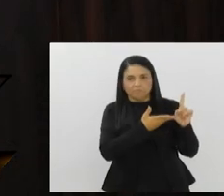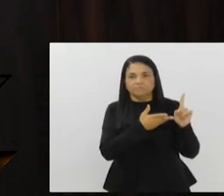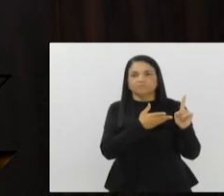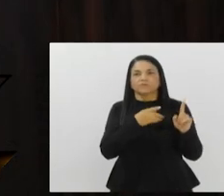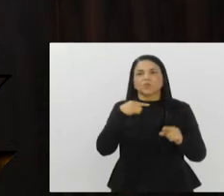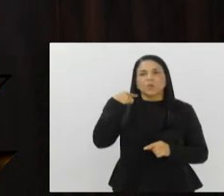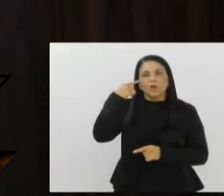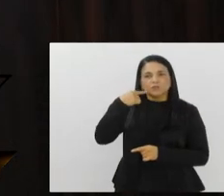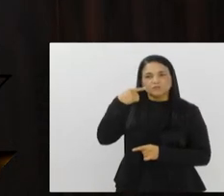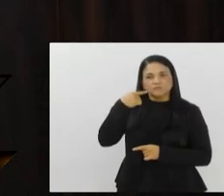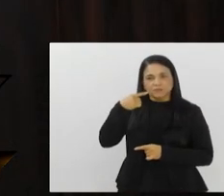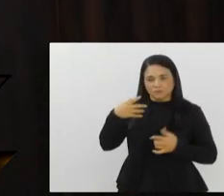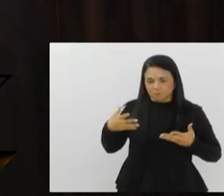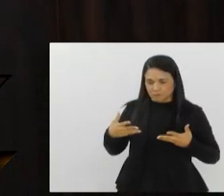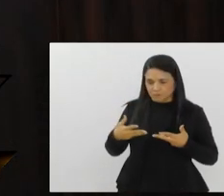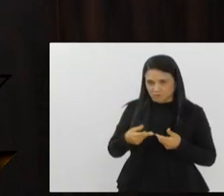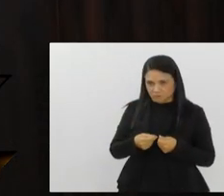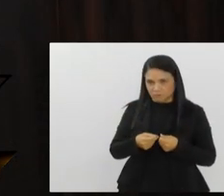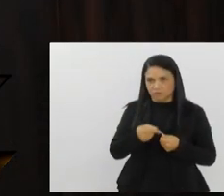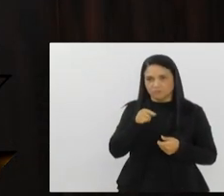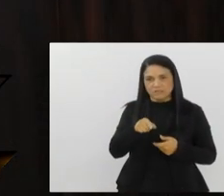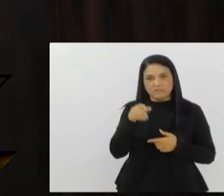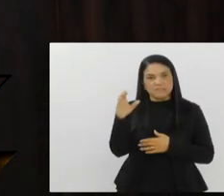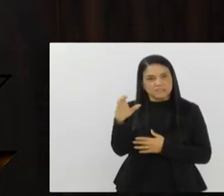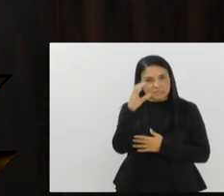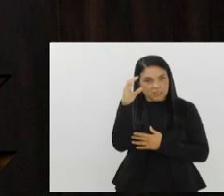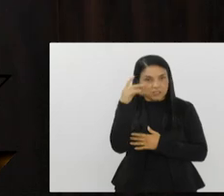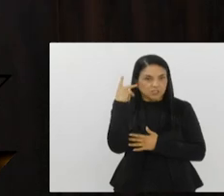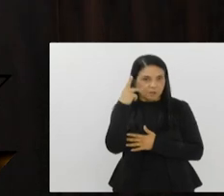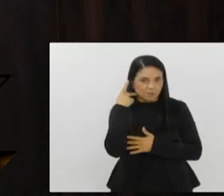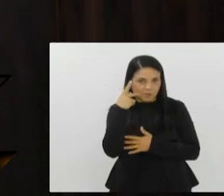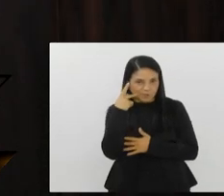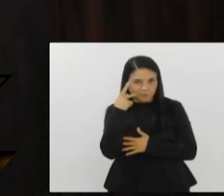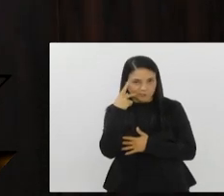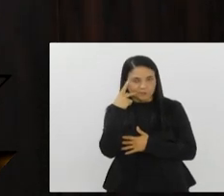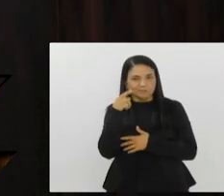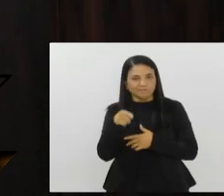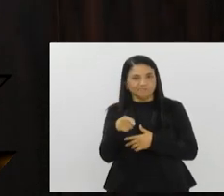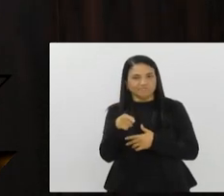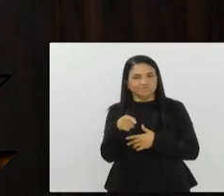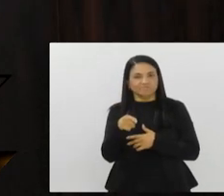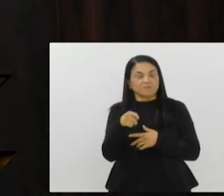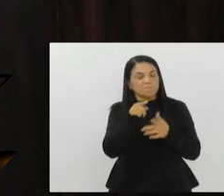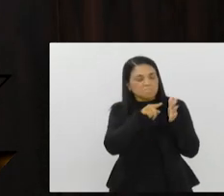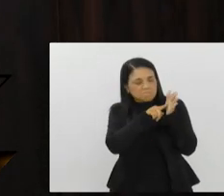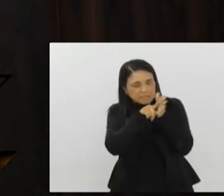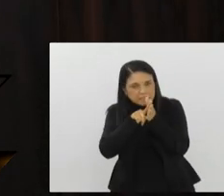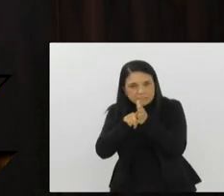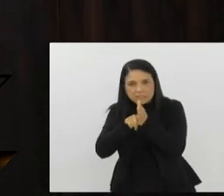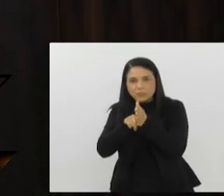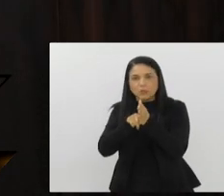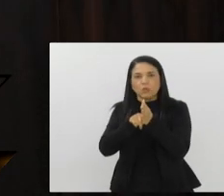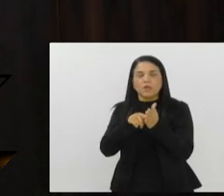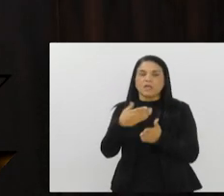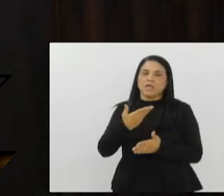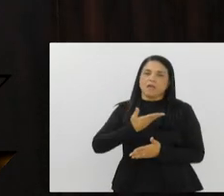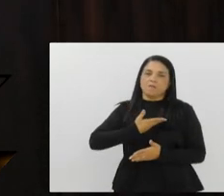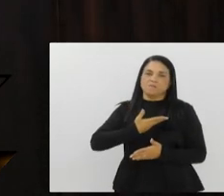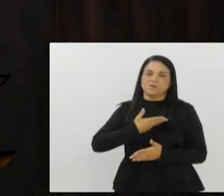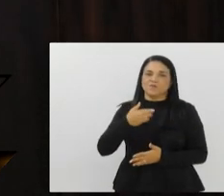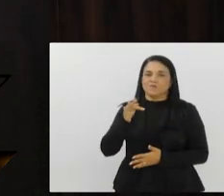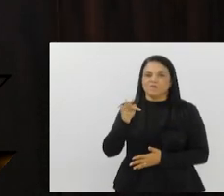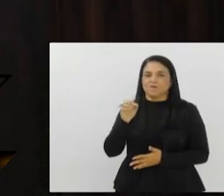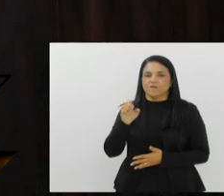advogado a esse grande cientista político esse imensurável pesquisador e um grande amigo Fernando